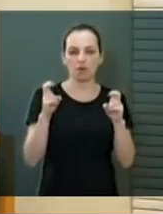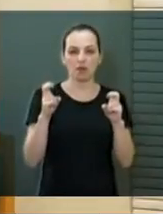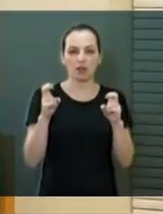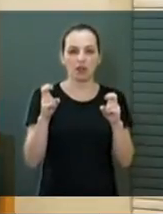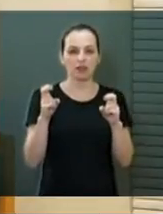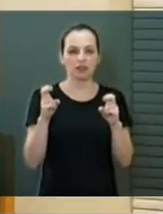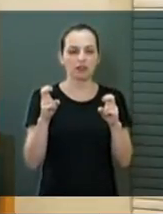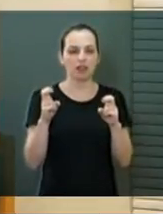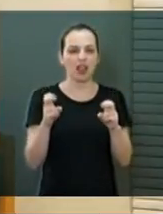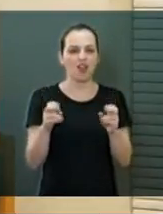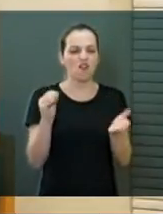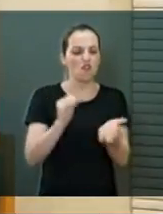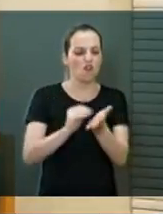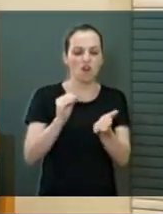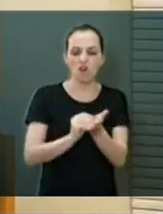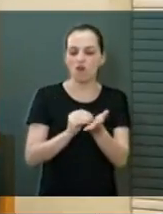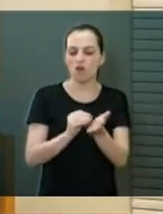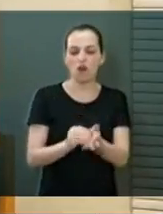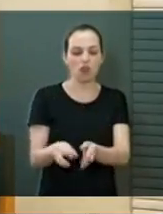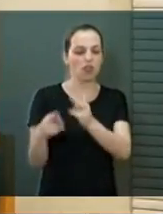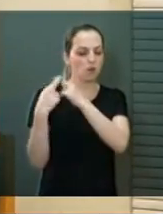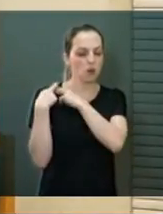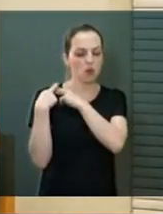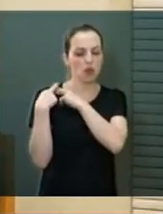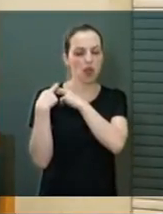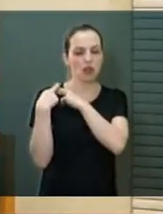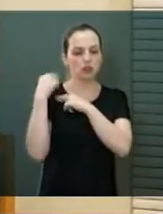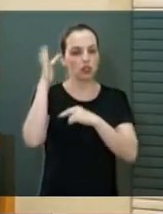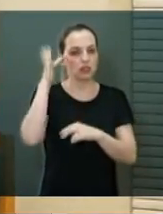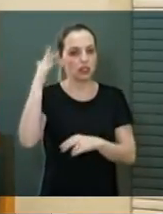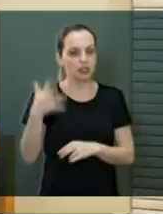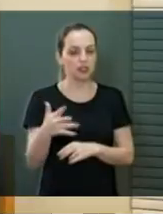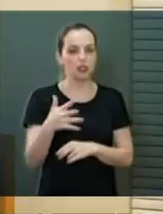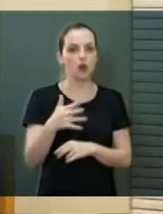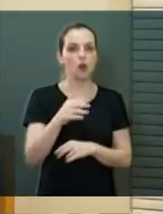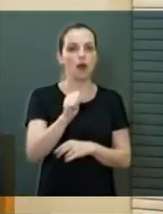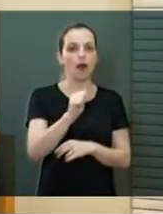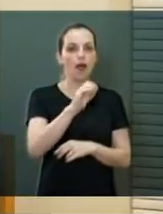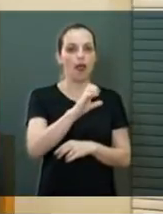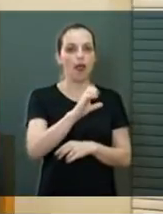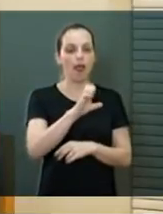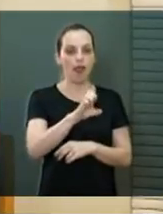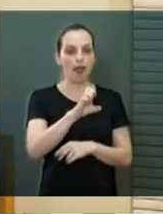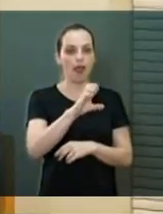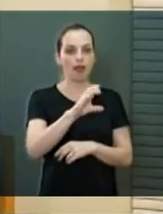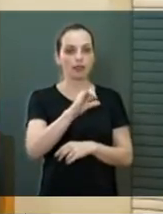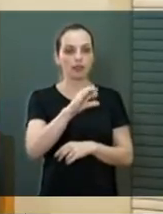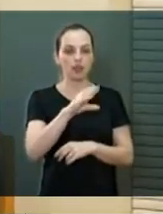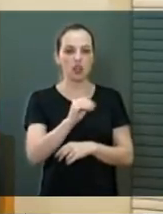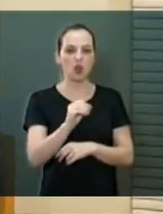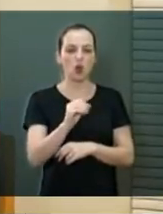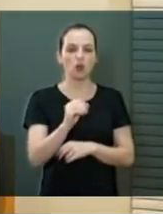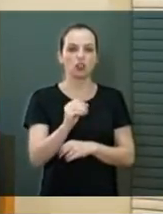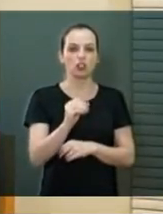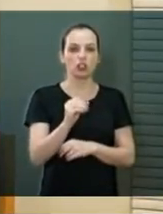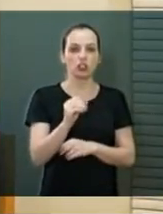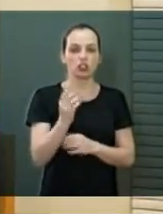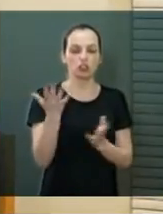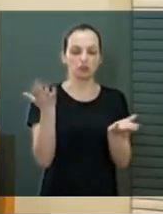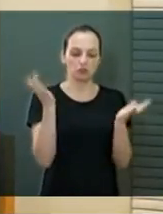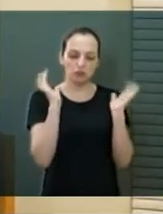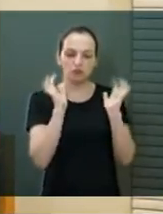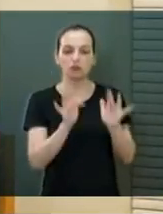e irresponsável a decisão do senador Aécio Neves de destituir o senador Tássio Gereissati da presidência nacional do